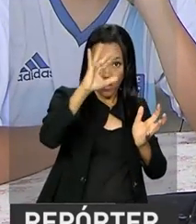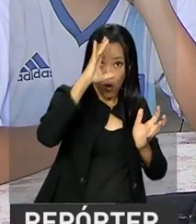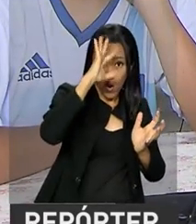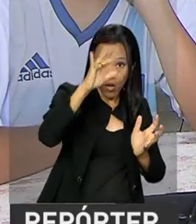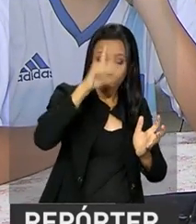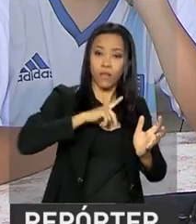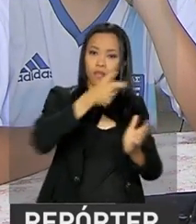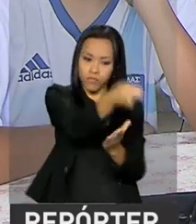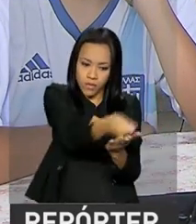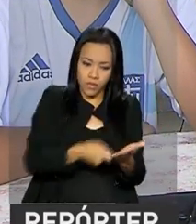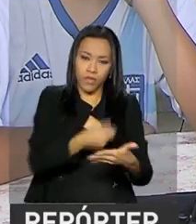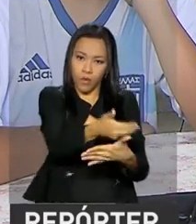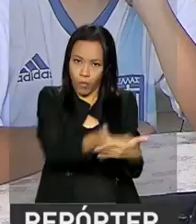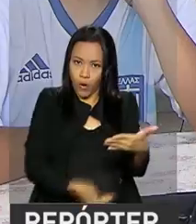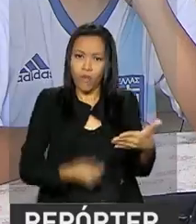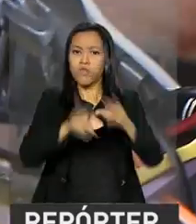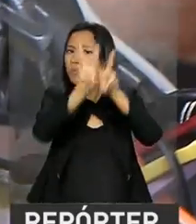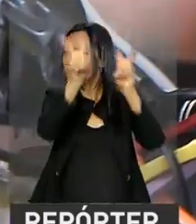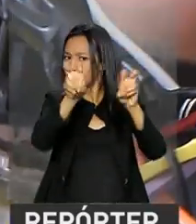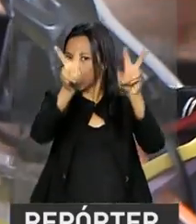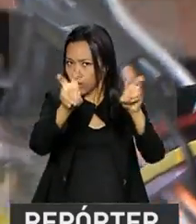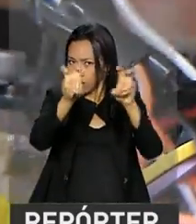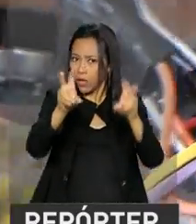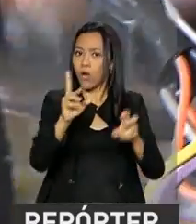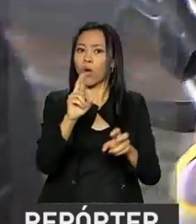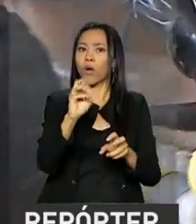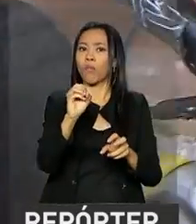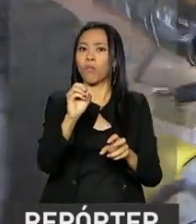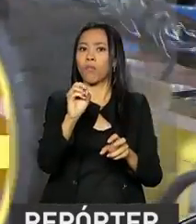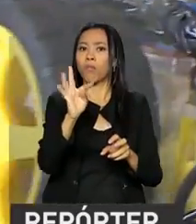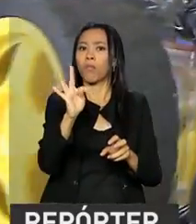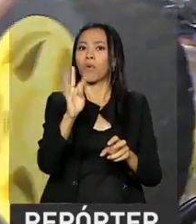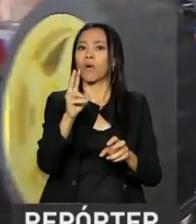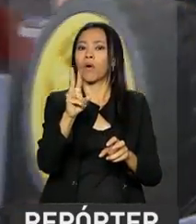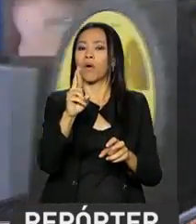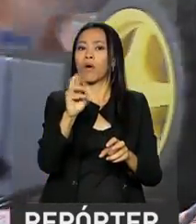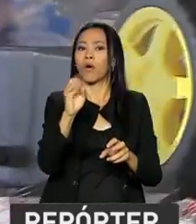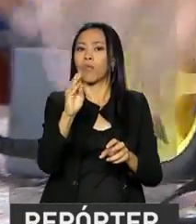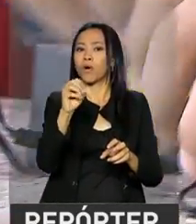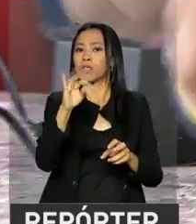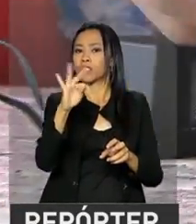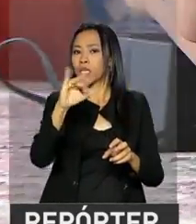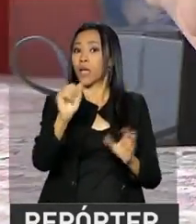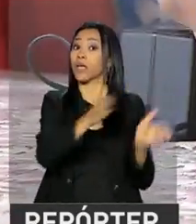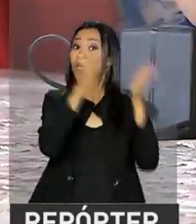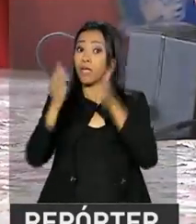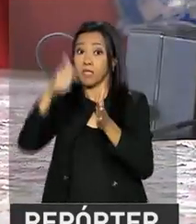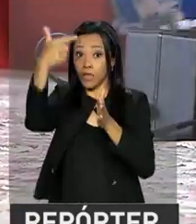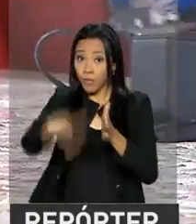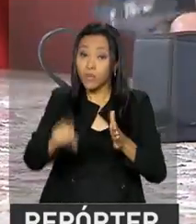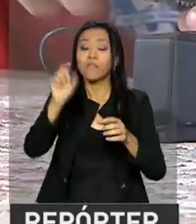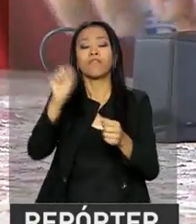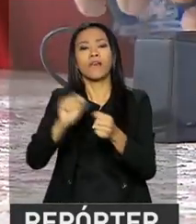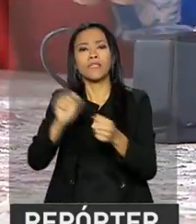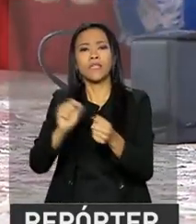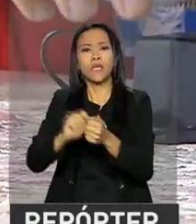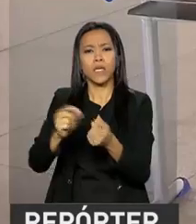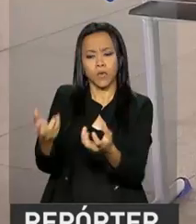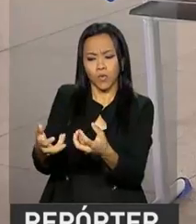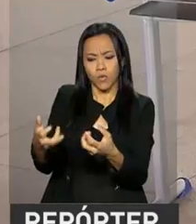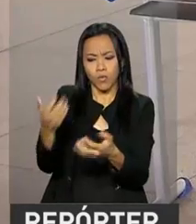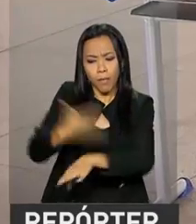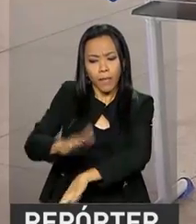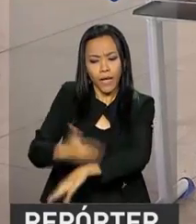fazem uma prova escrita sobre a robótica. Na modalidade prática, devem construir um robô para cumprir algumas